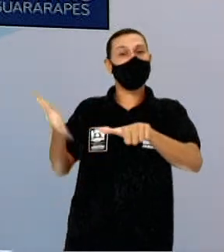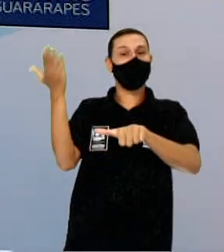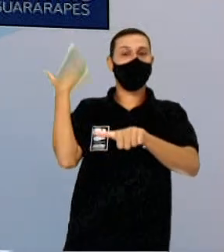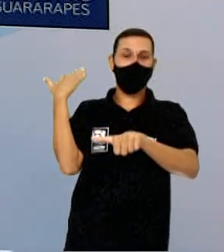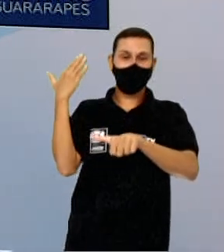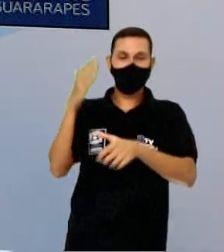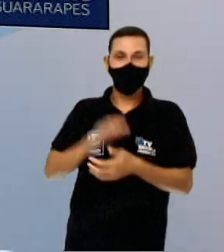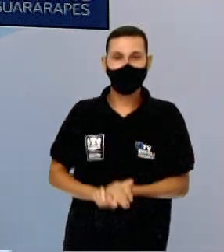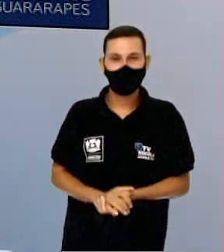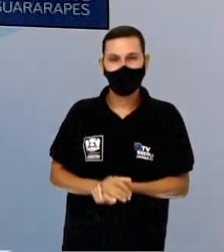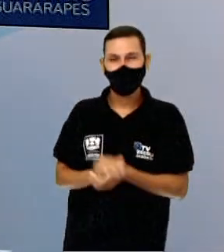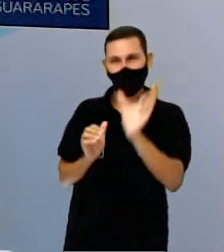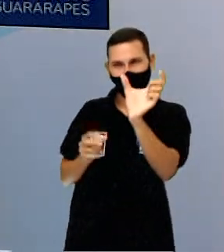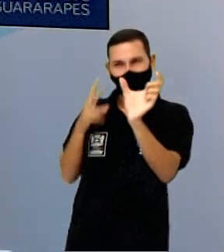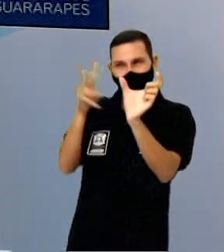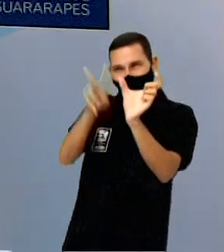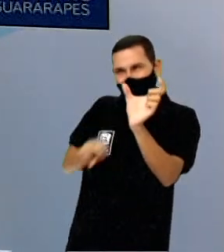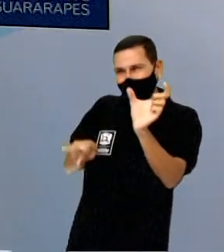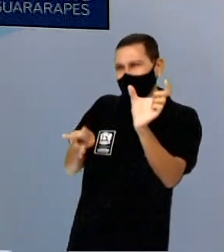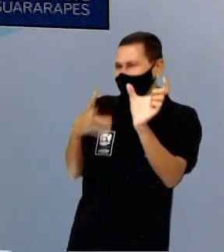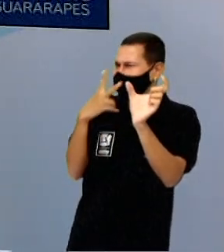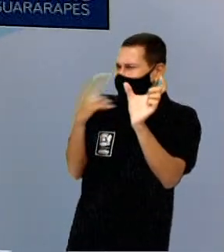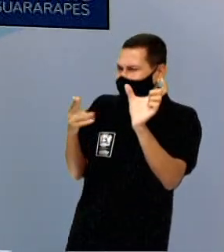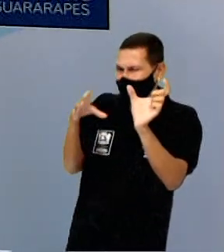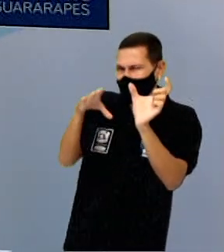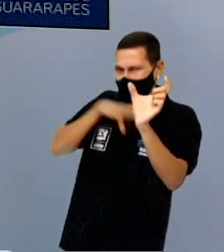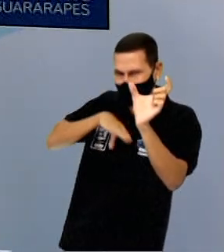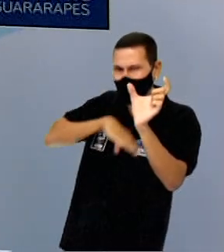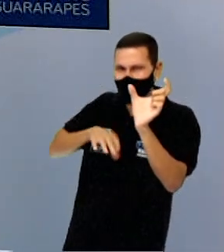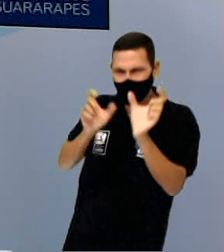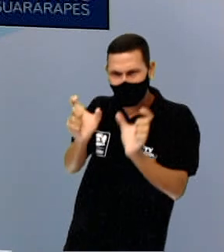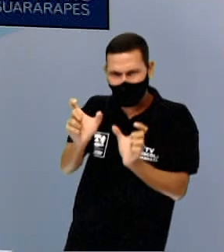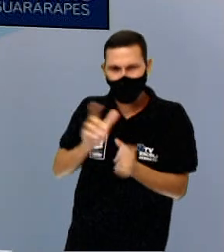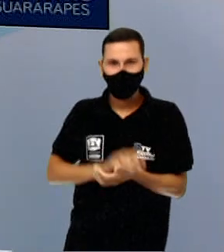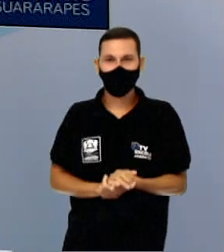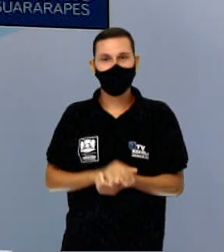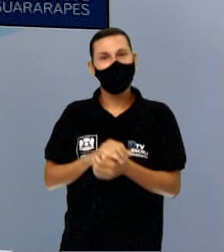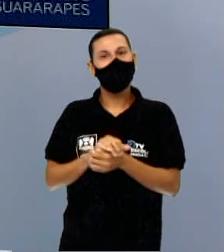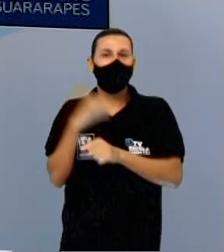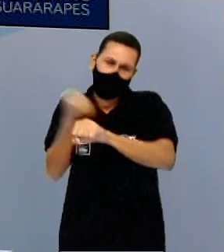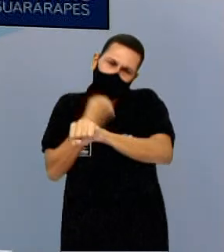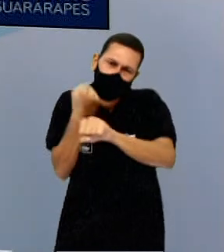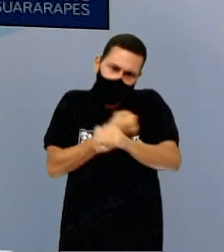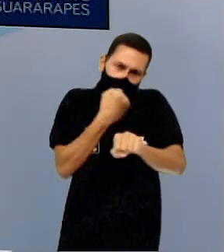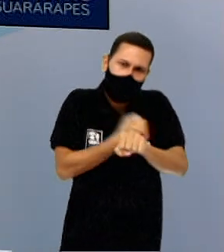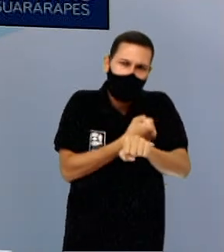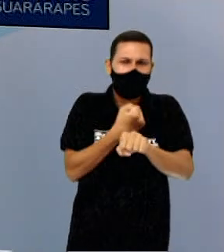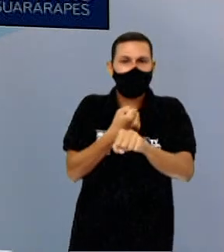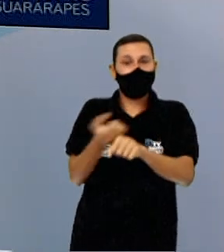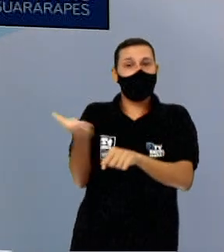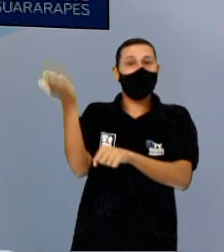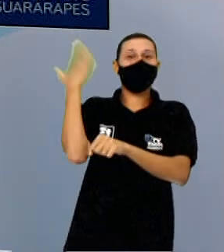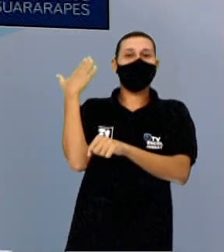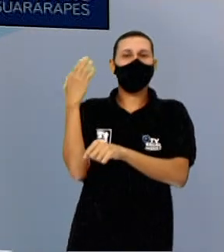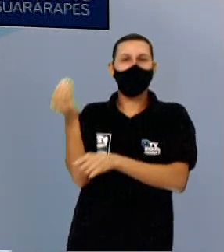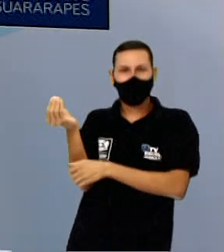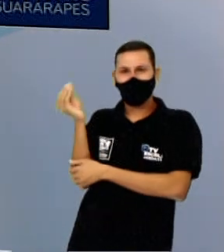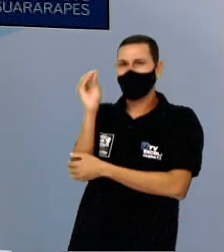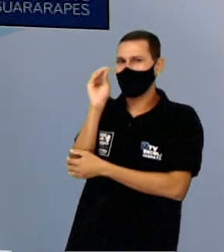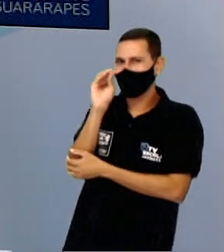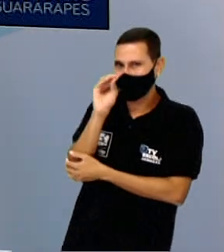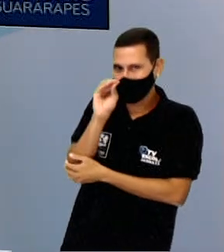Construct, parece com alguma palavra em português? Parece, né? Construir. Então, aqui, ó, quando colocamos no passado, é uma grande chance